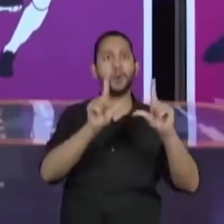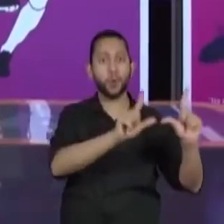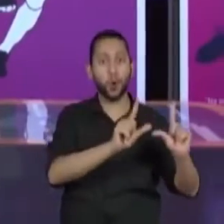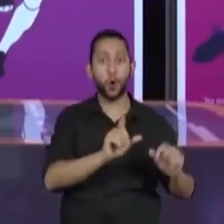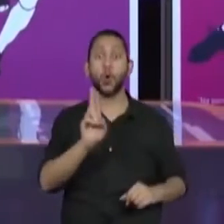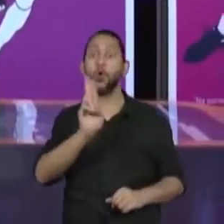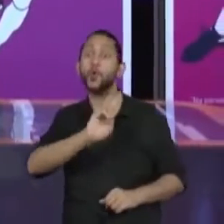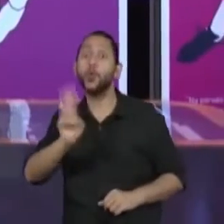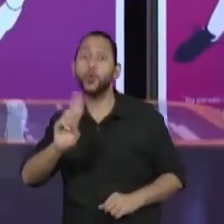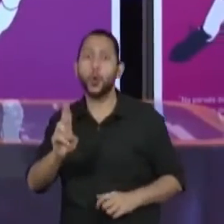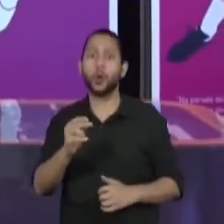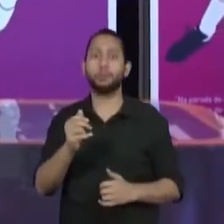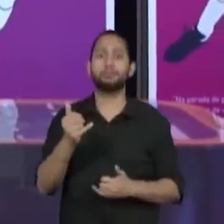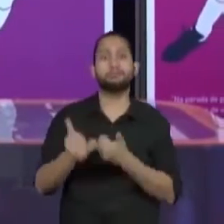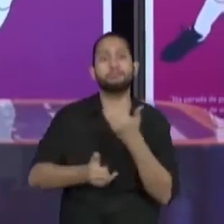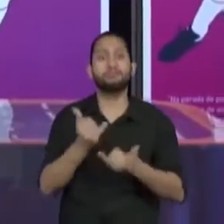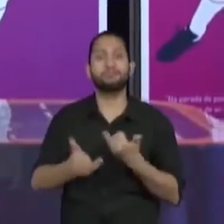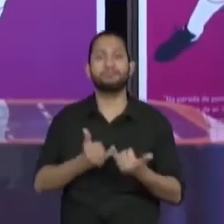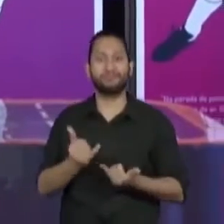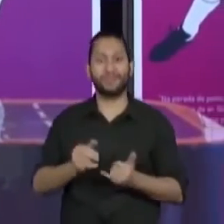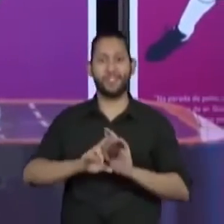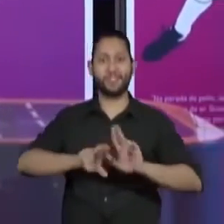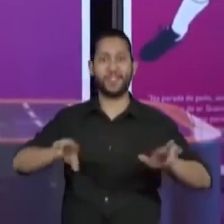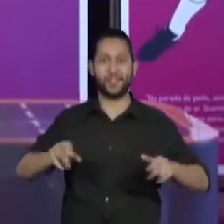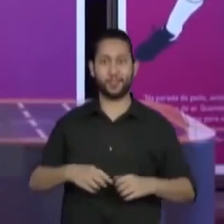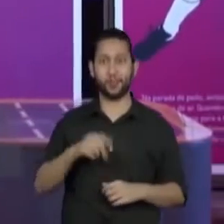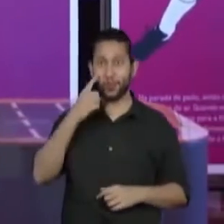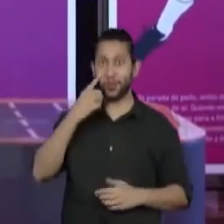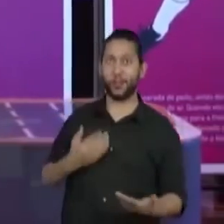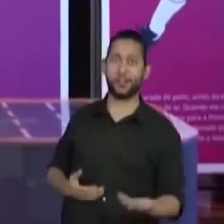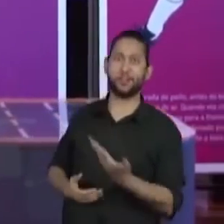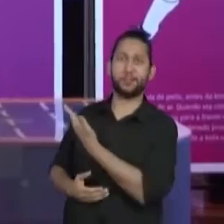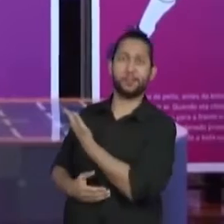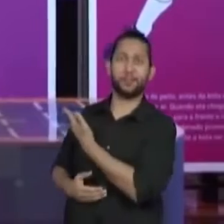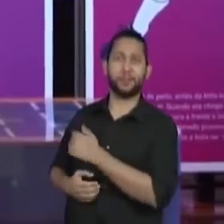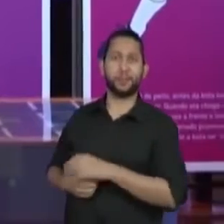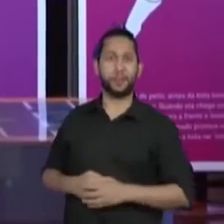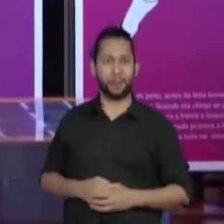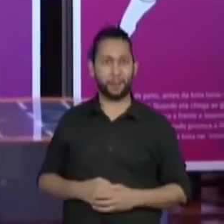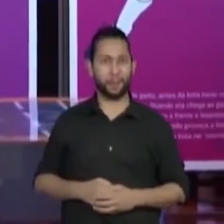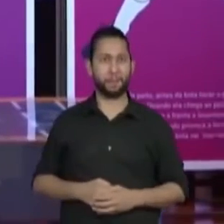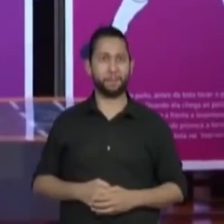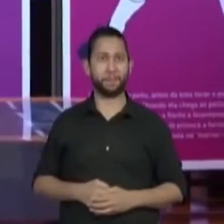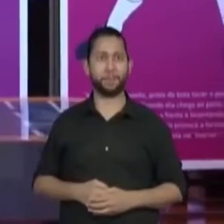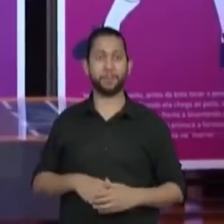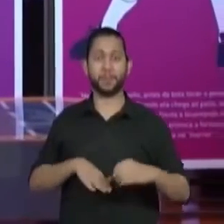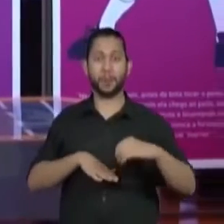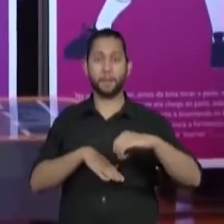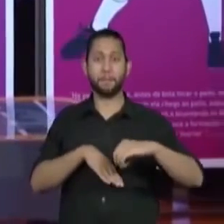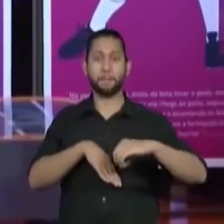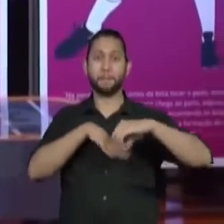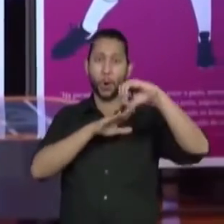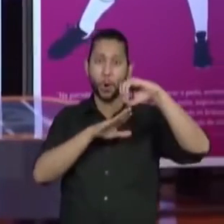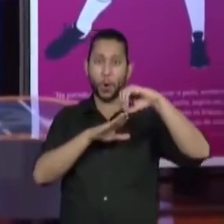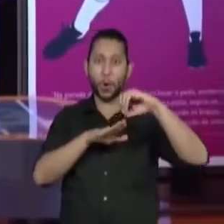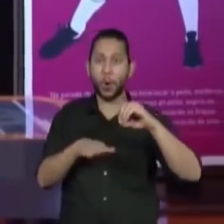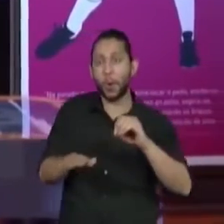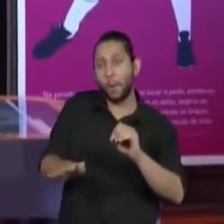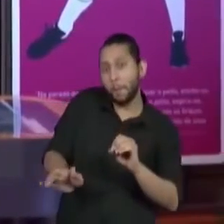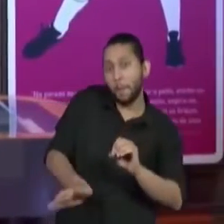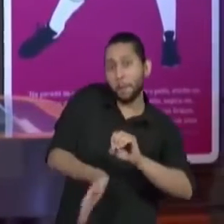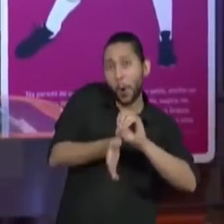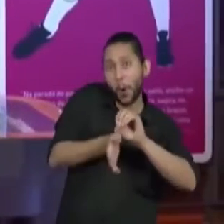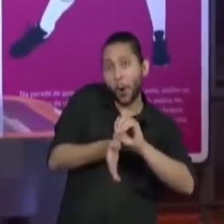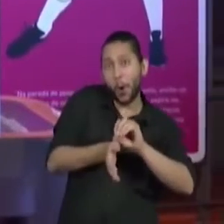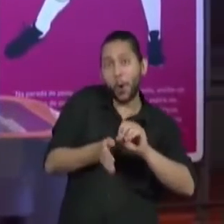e aí continuamos com as curiosidades. São essas placas aqui atrás, professora Mara? Olha só, foi escolhido um ambiente bem bacana,